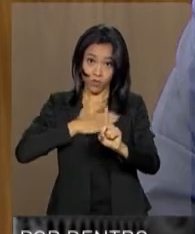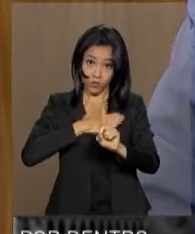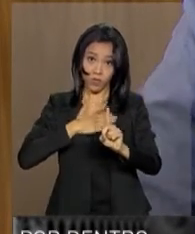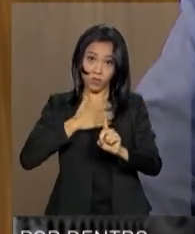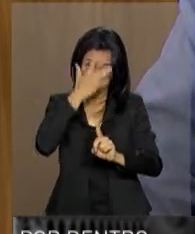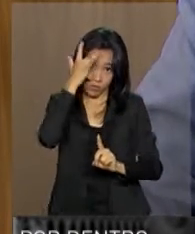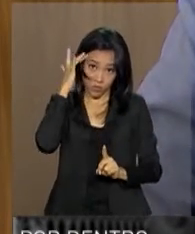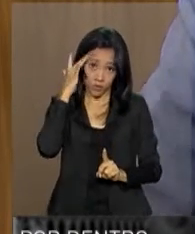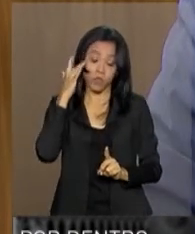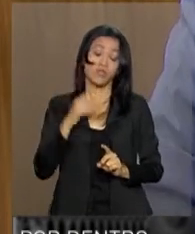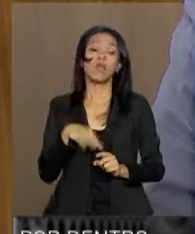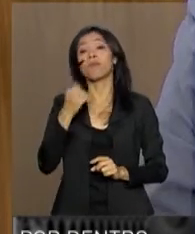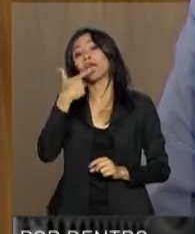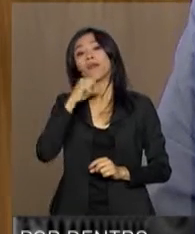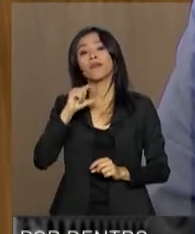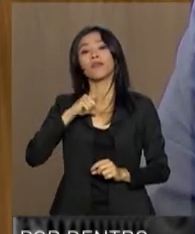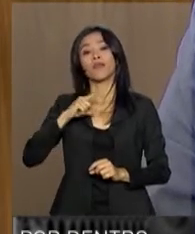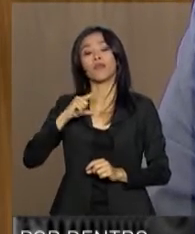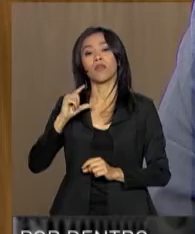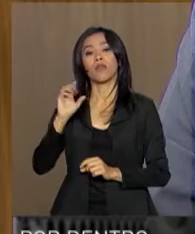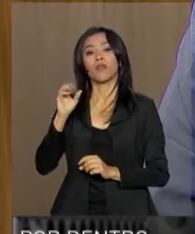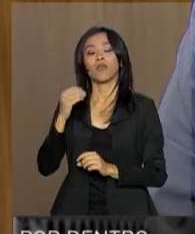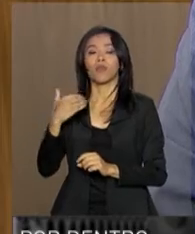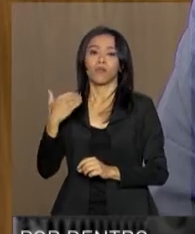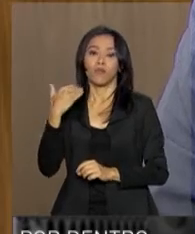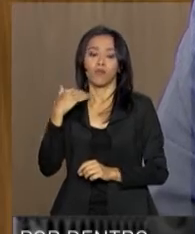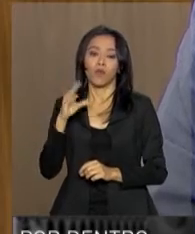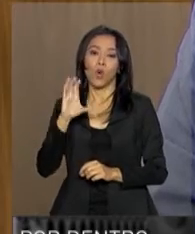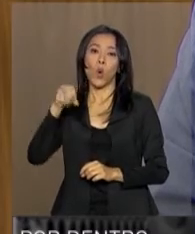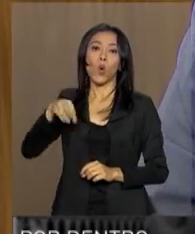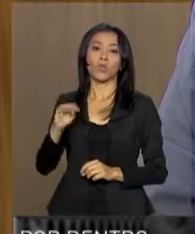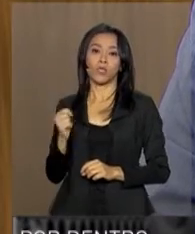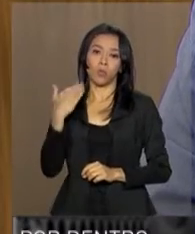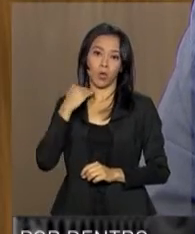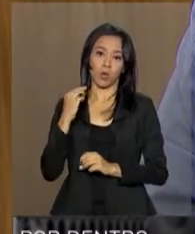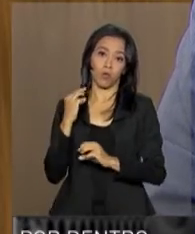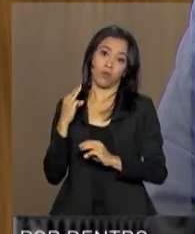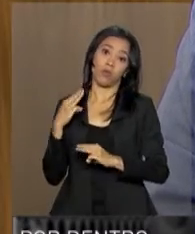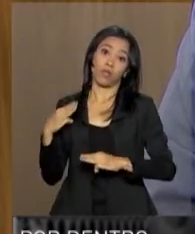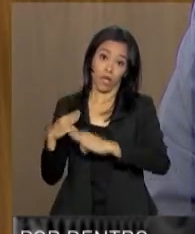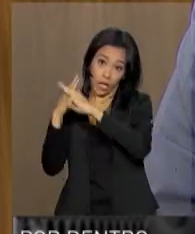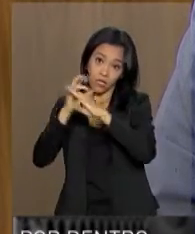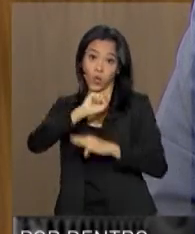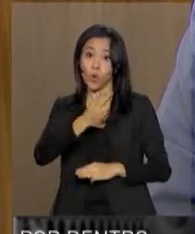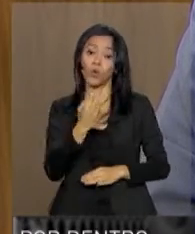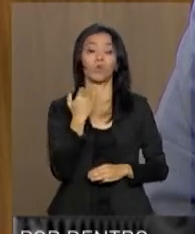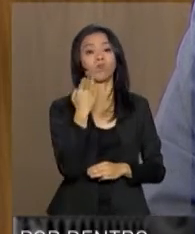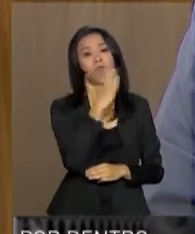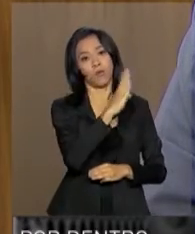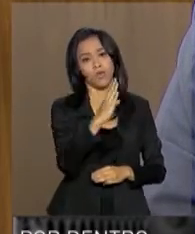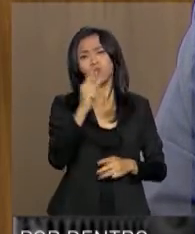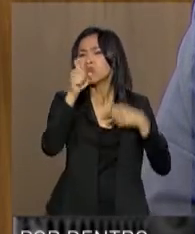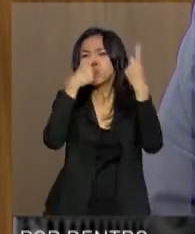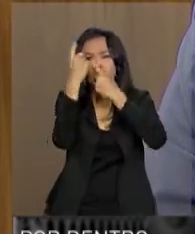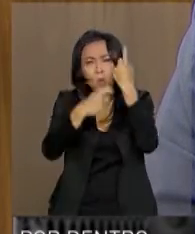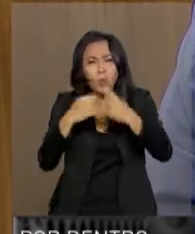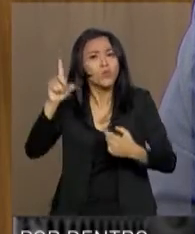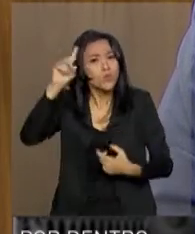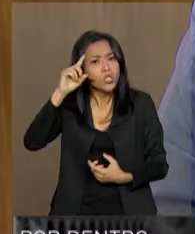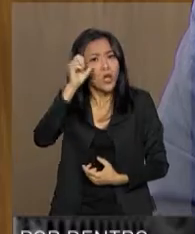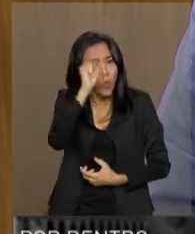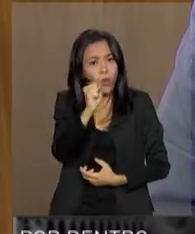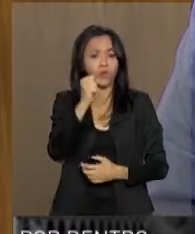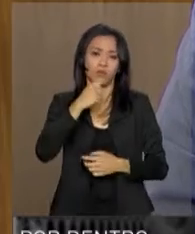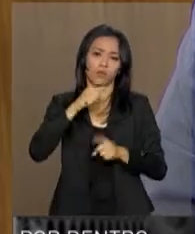para quem é correntista da caixa e do banco do brasil não há que se ter preocupação porque no dia 8 de agosto haverá um depósito na sua